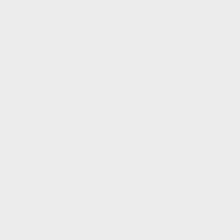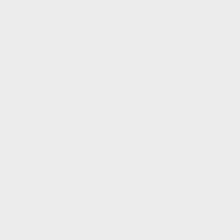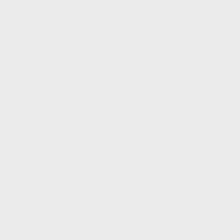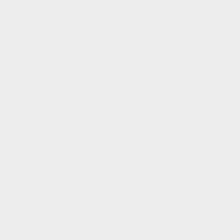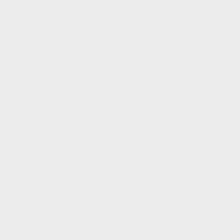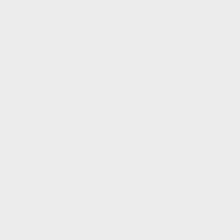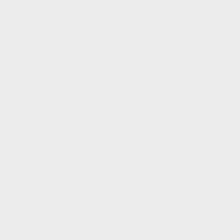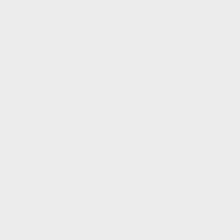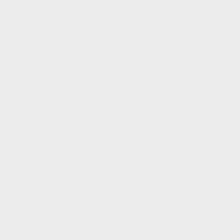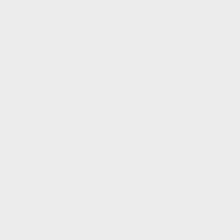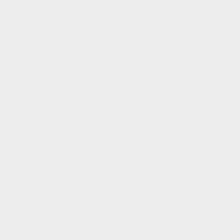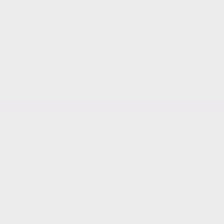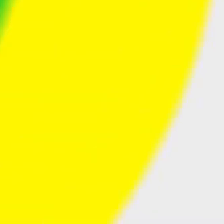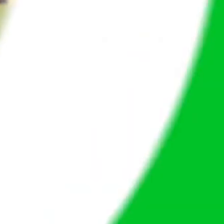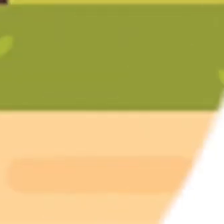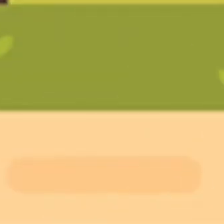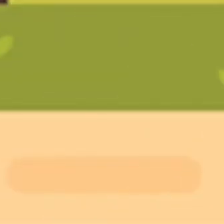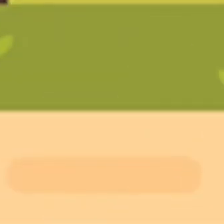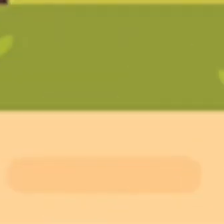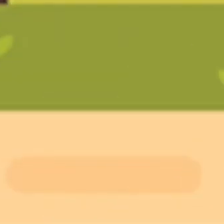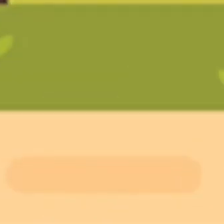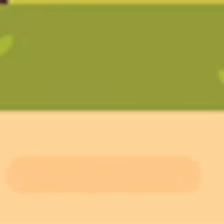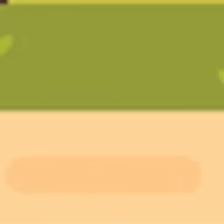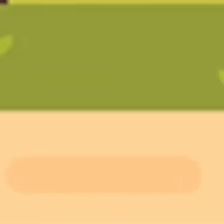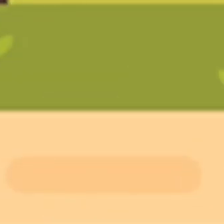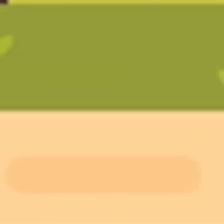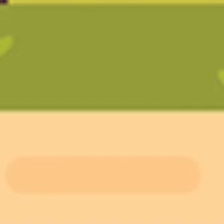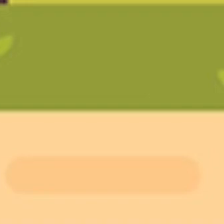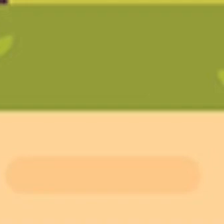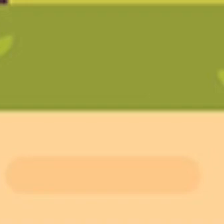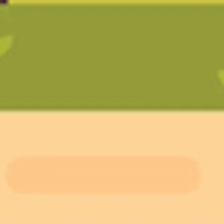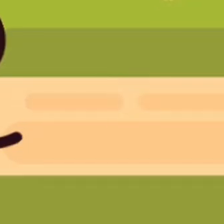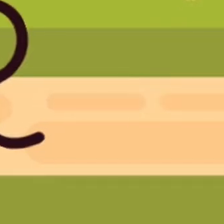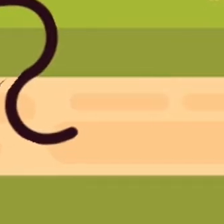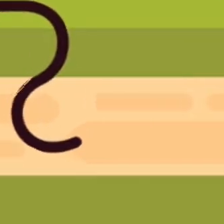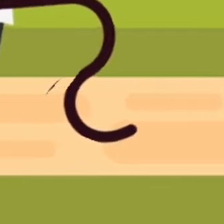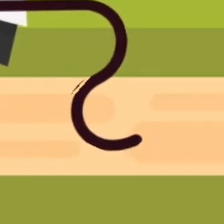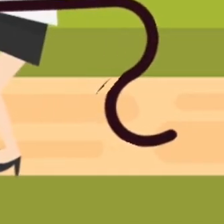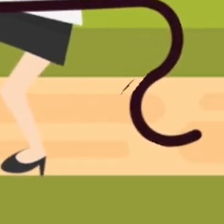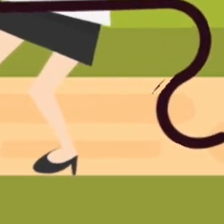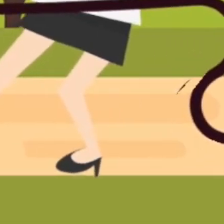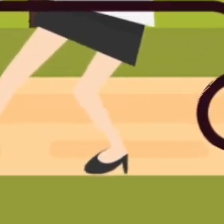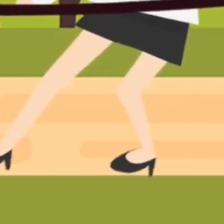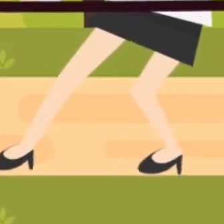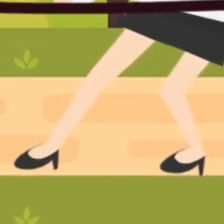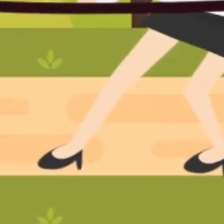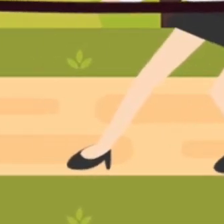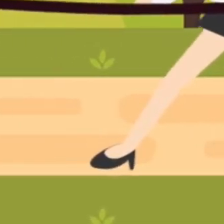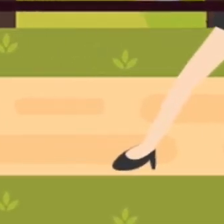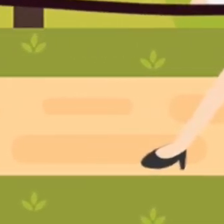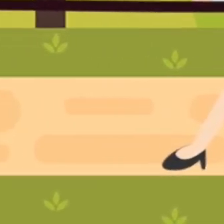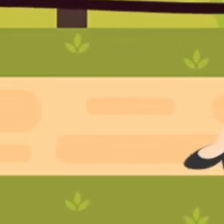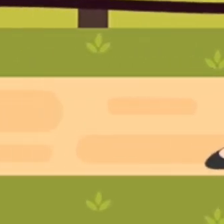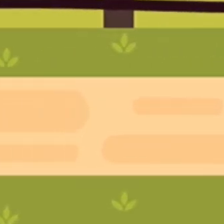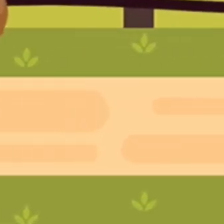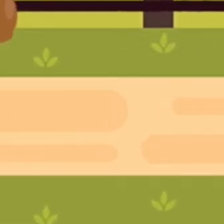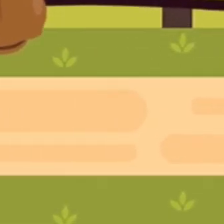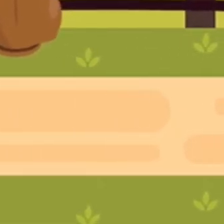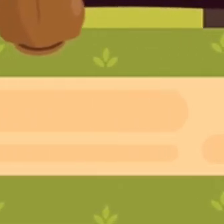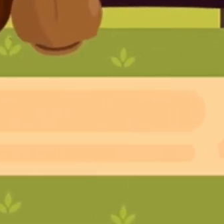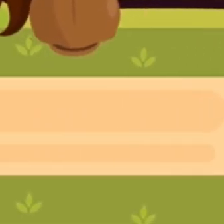e informação. Os animais merecem ser respeitados, protegidos e amados. O crime contra um animal é